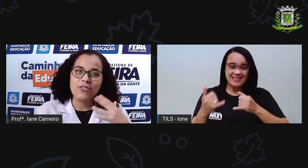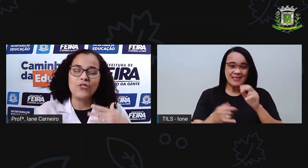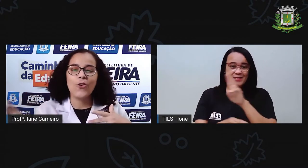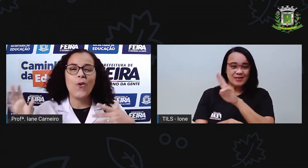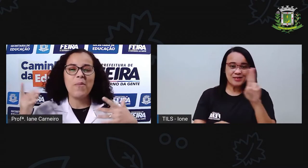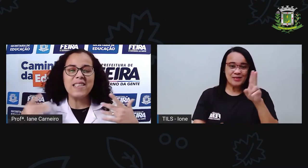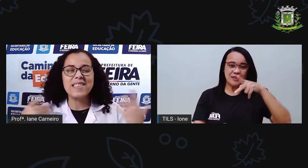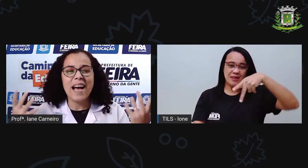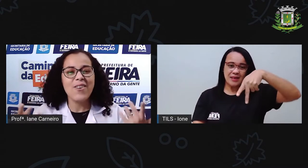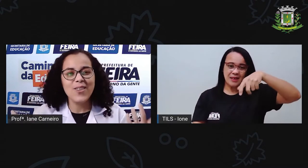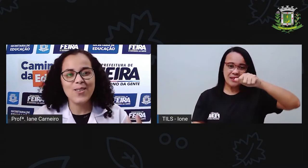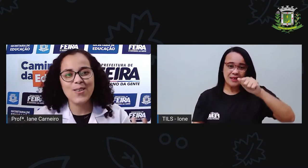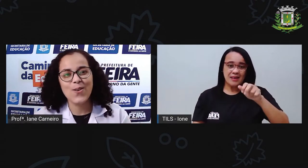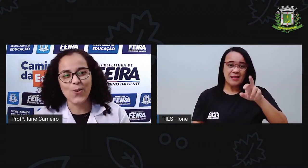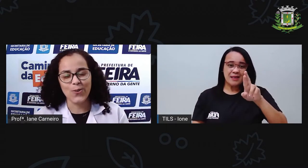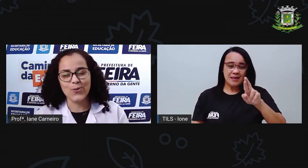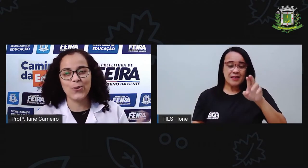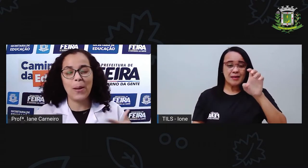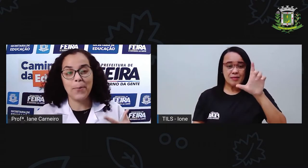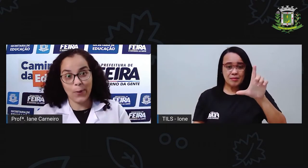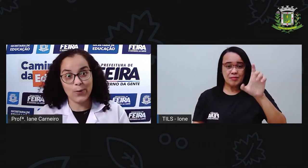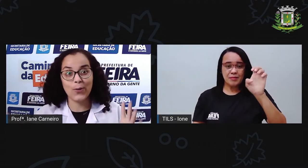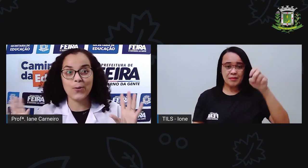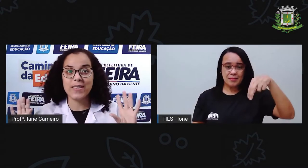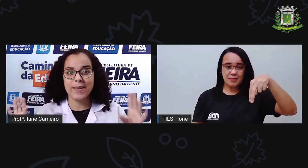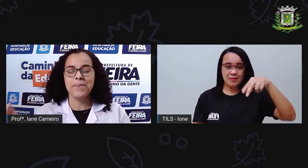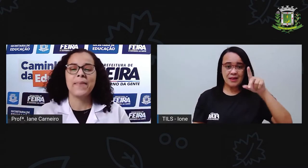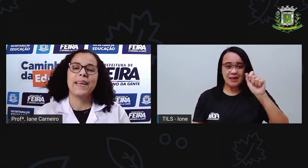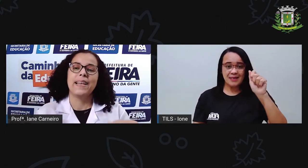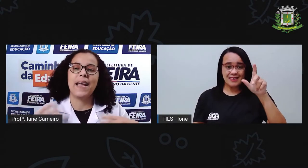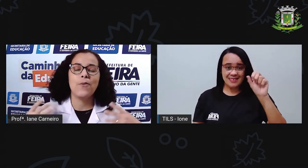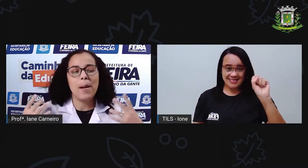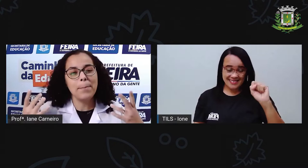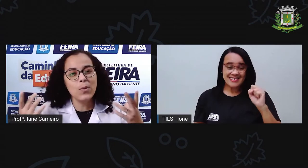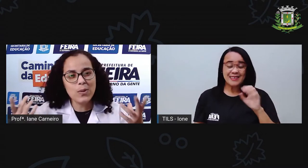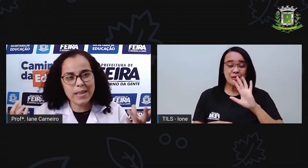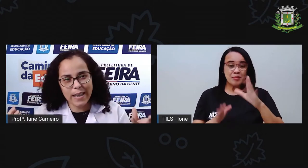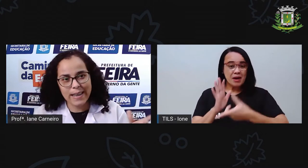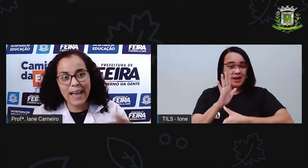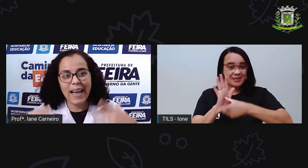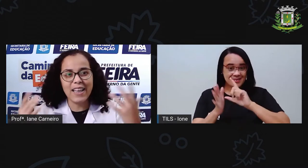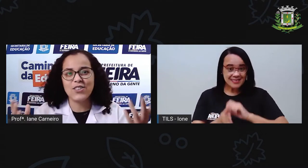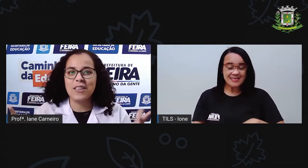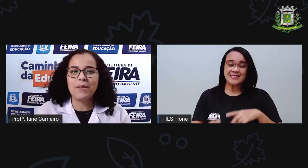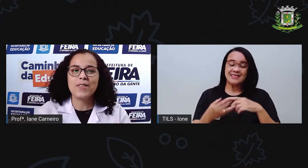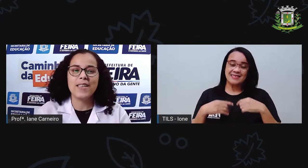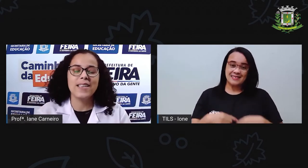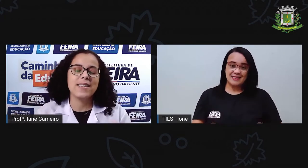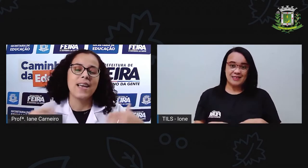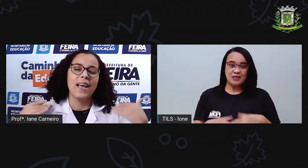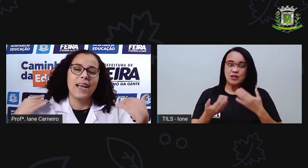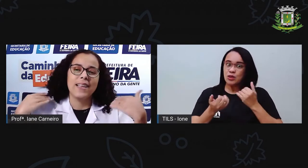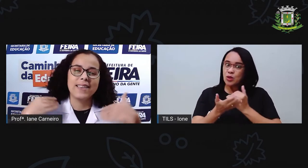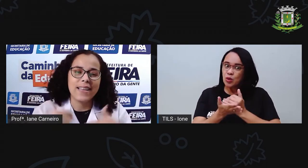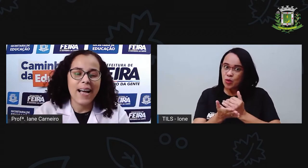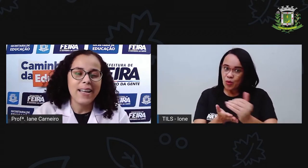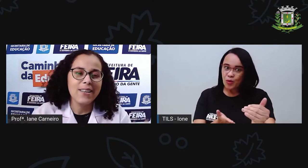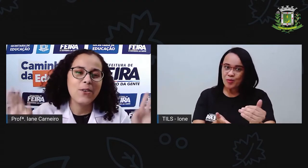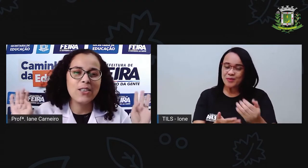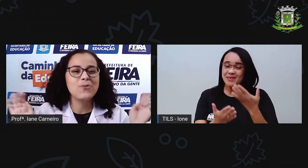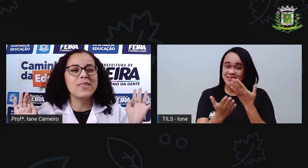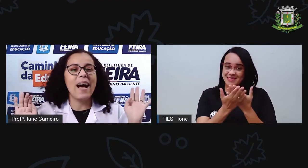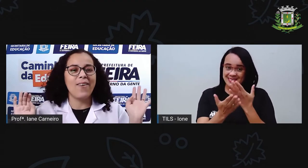antes né para gente começar o nosso encontro a prova trouxe né uma música de leite né para vocês